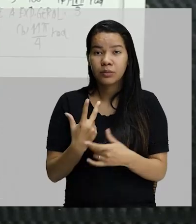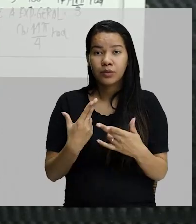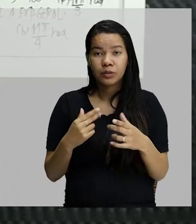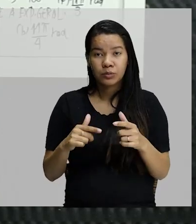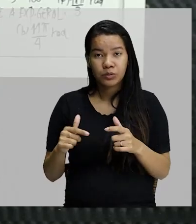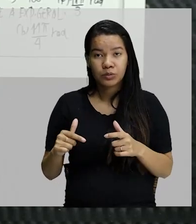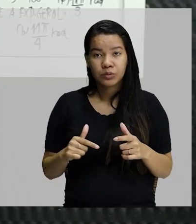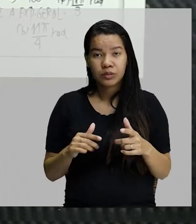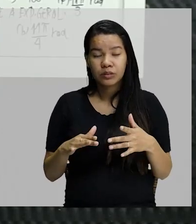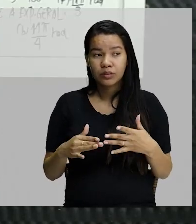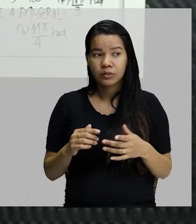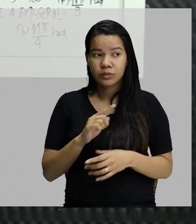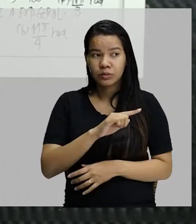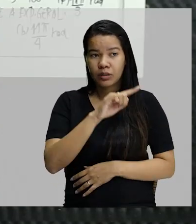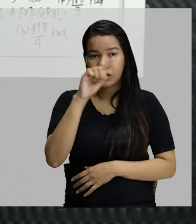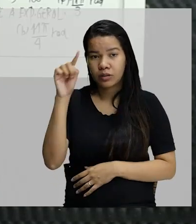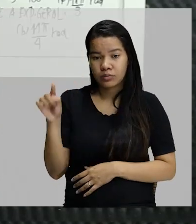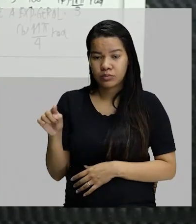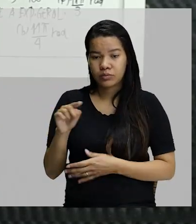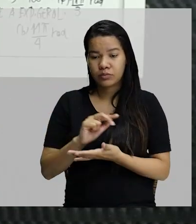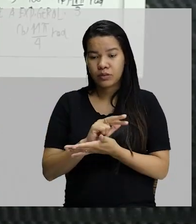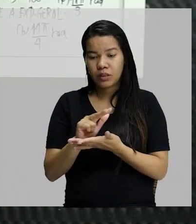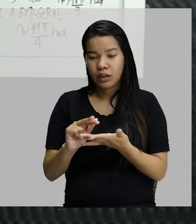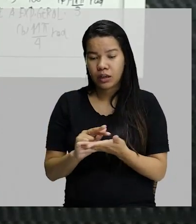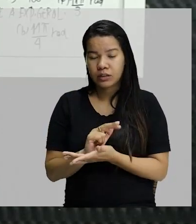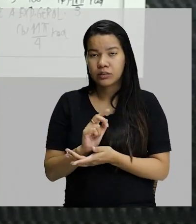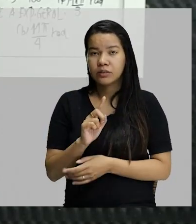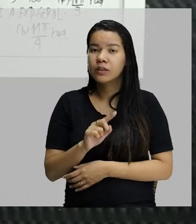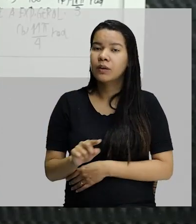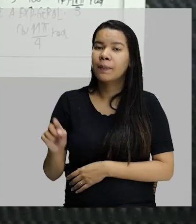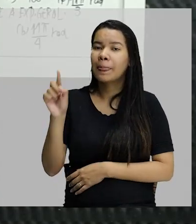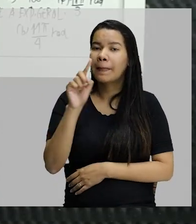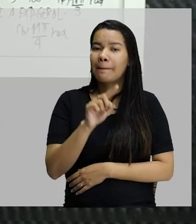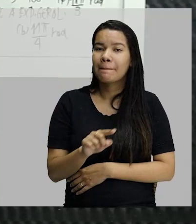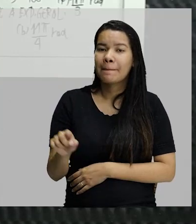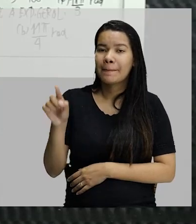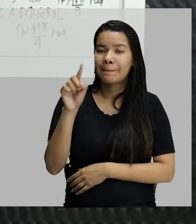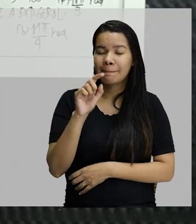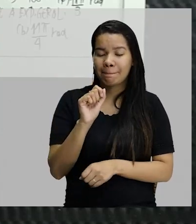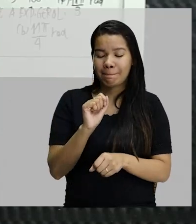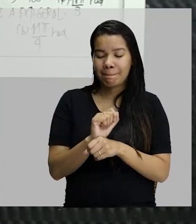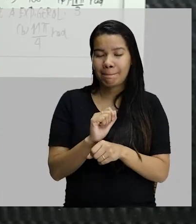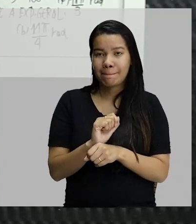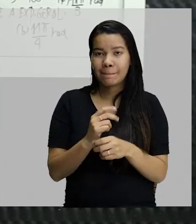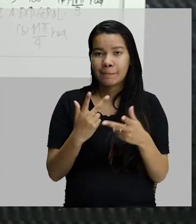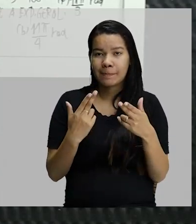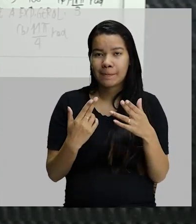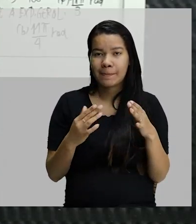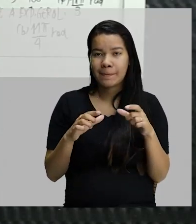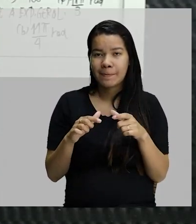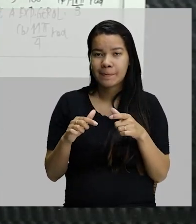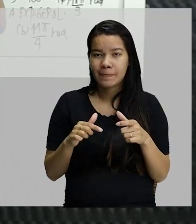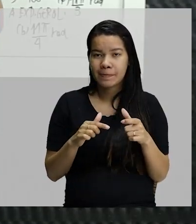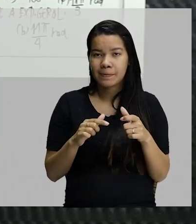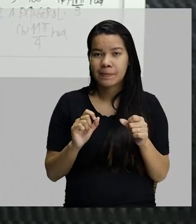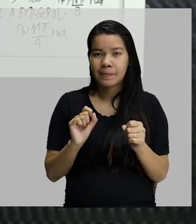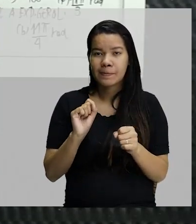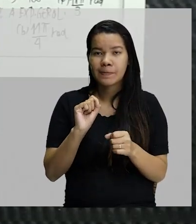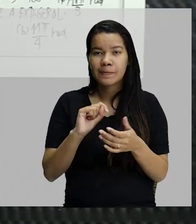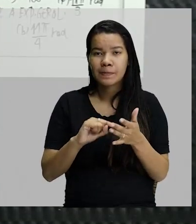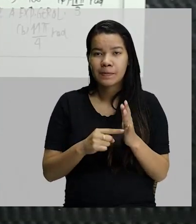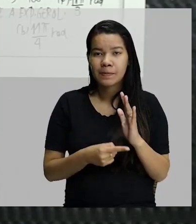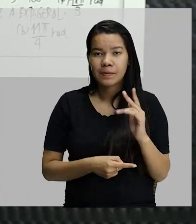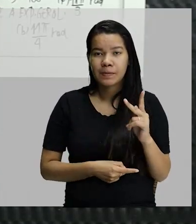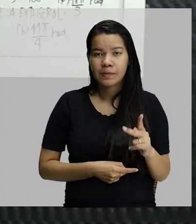que deu várias voltas e parou no mesmo lugar de um arco que parou logo aqui no ponto P, eles